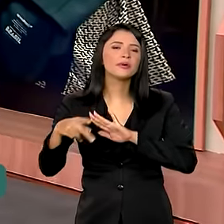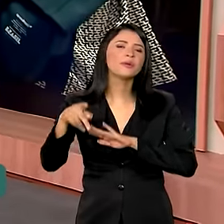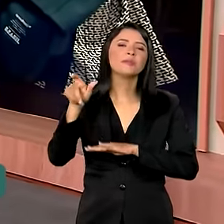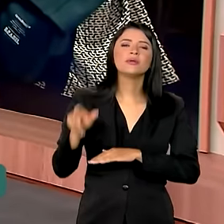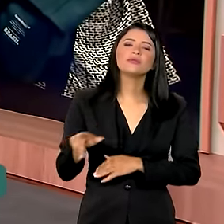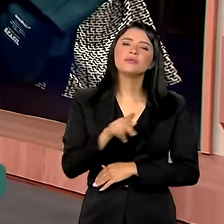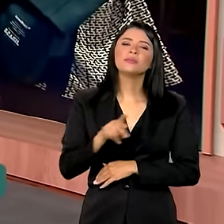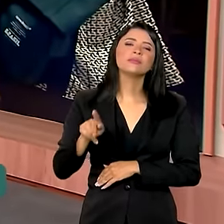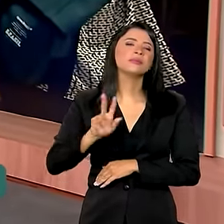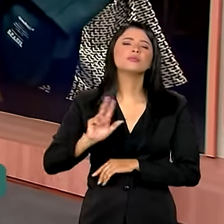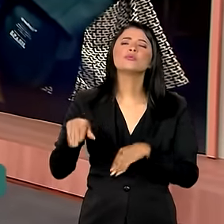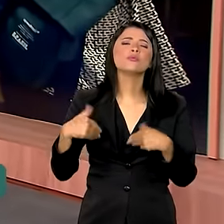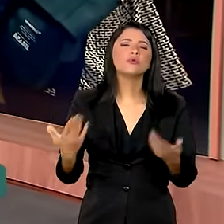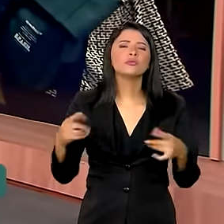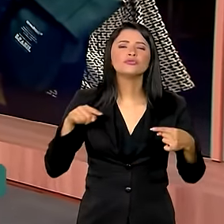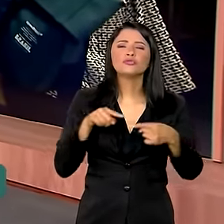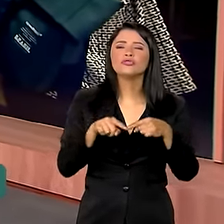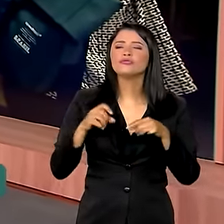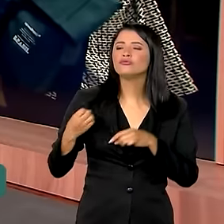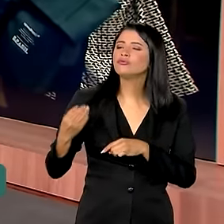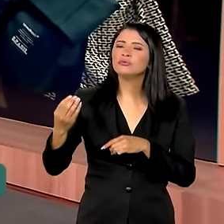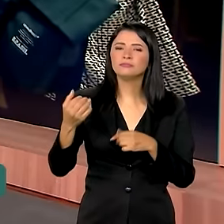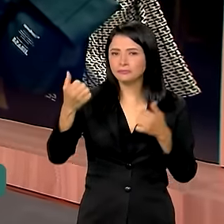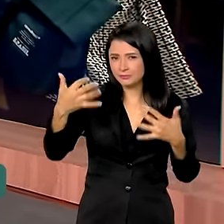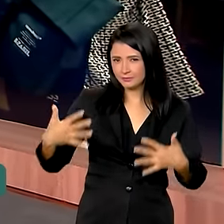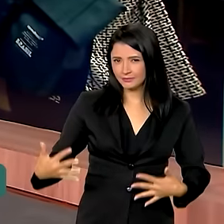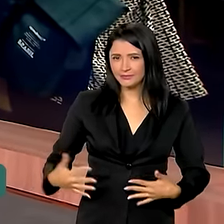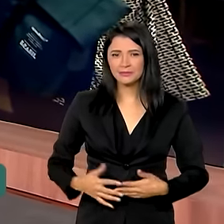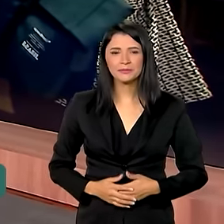Qual é o objetivo dessa viagem? Explica para a gente.